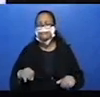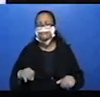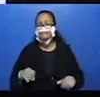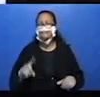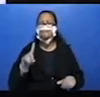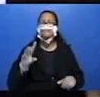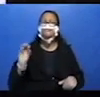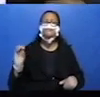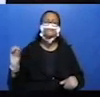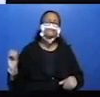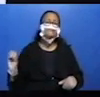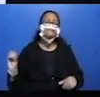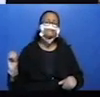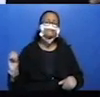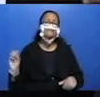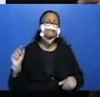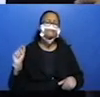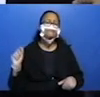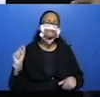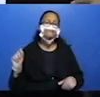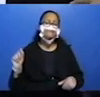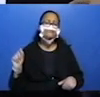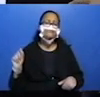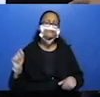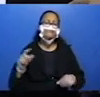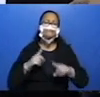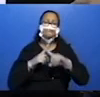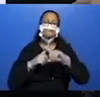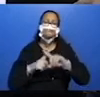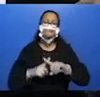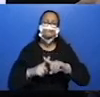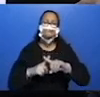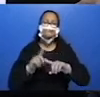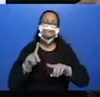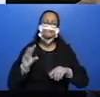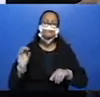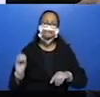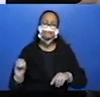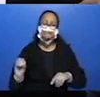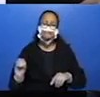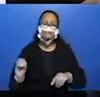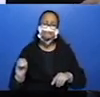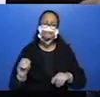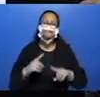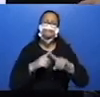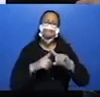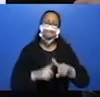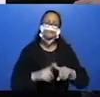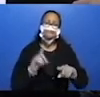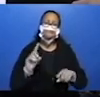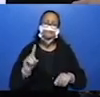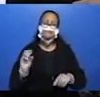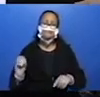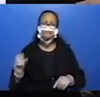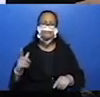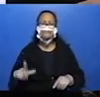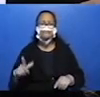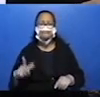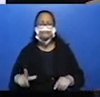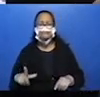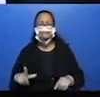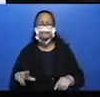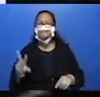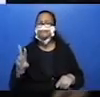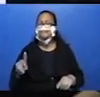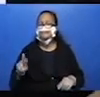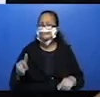dizer? Que se eu multiplicar por 10 e multiplicar por 10 novamente, é a mesma